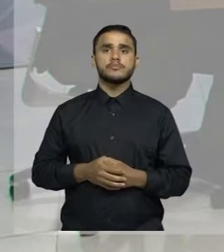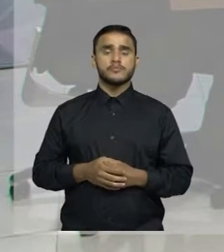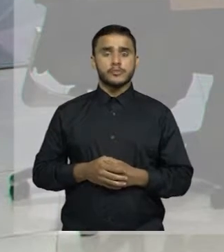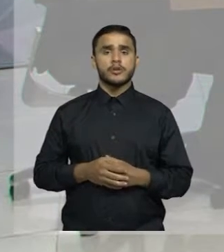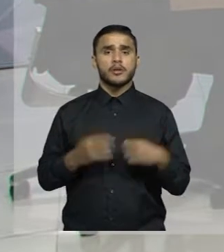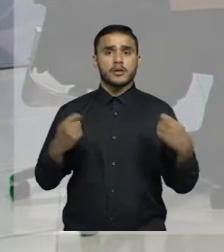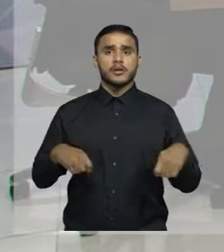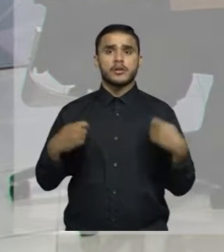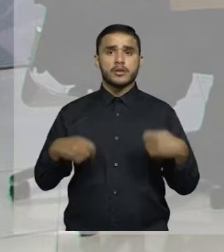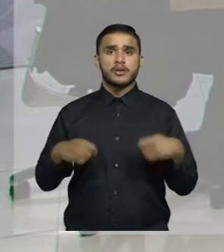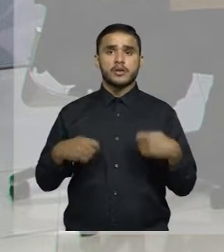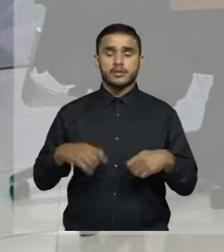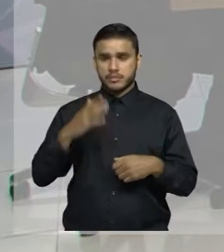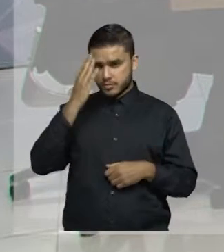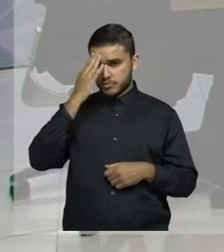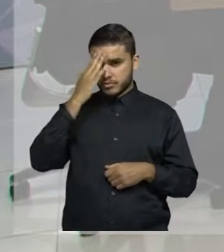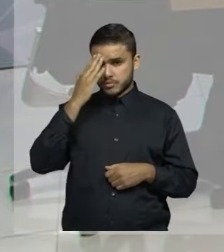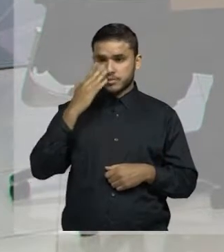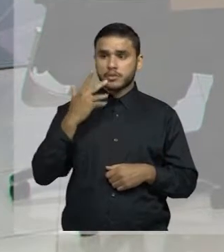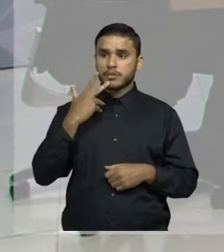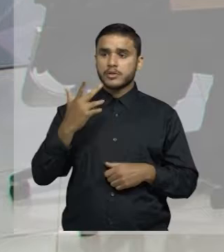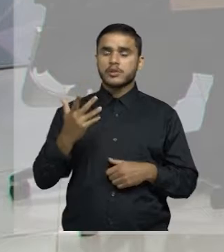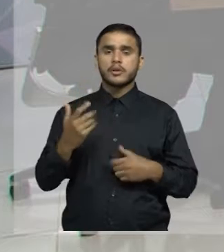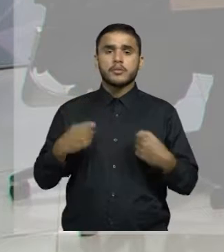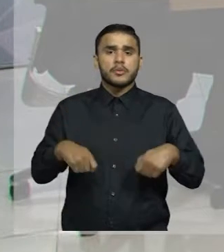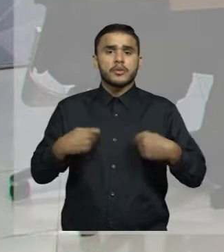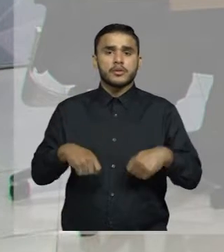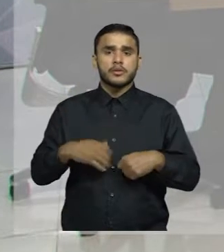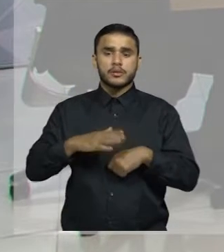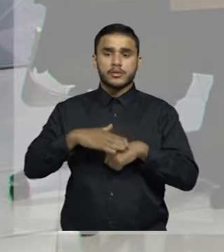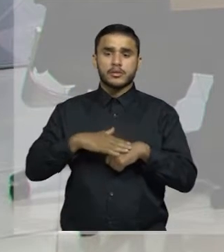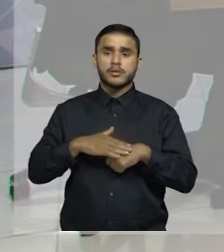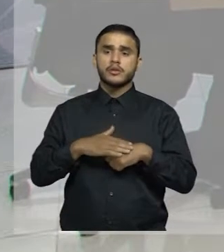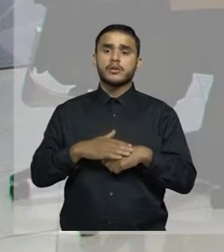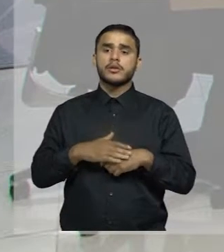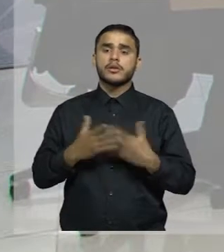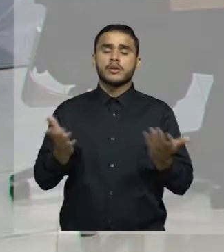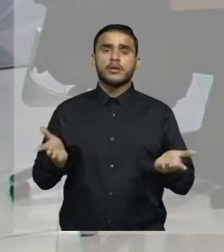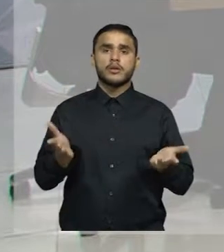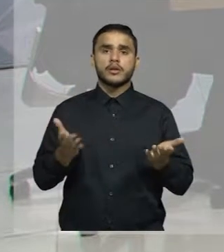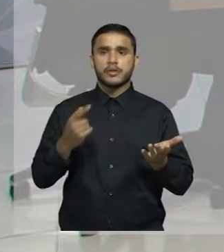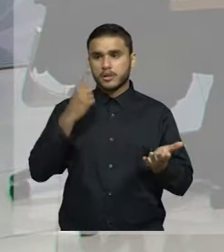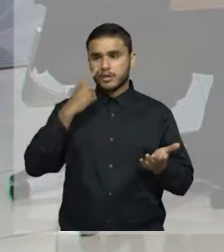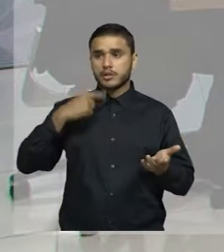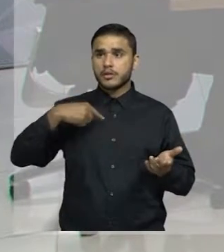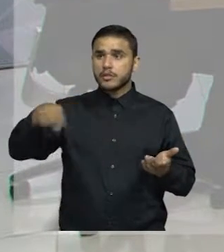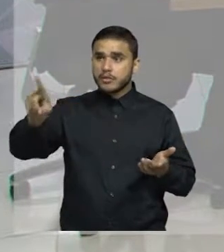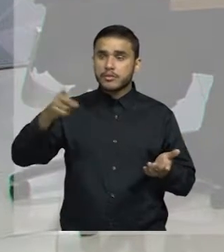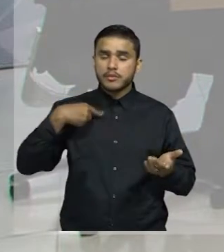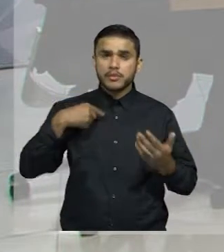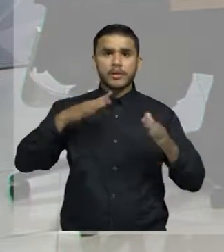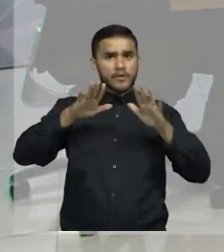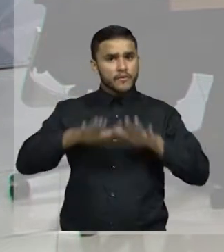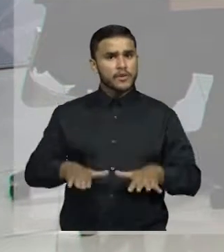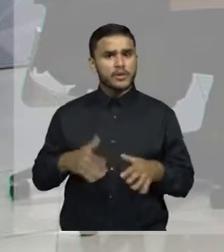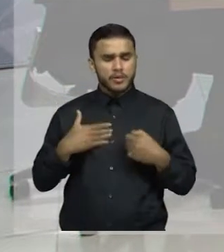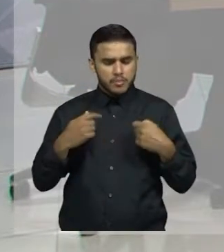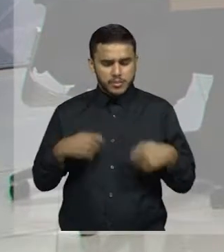né? Agora se diz ir e vir e ficar. Também um direito. Você não é obrigado a ficar ir e vir, não. Você